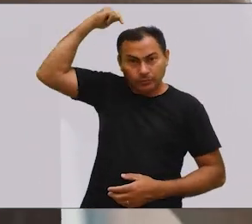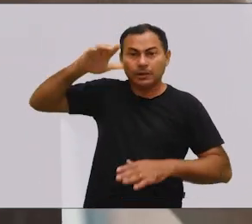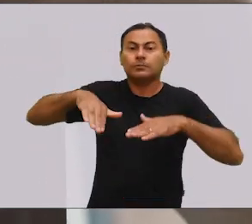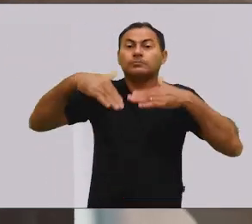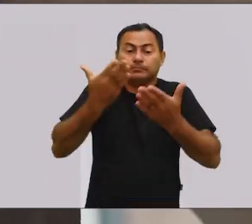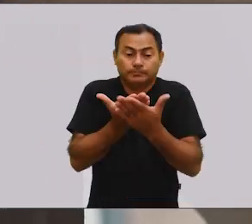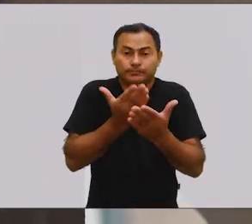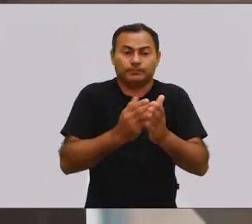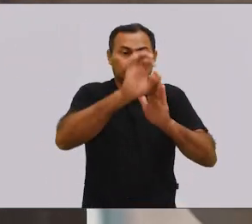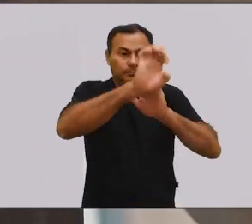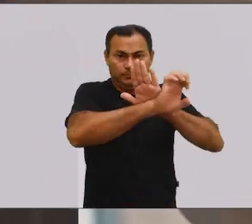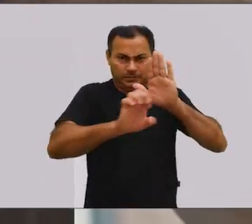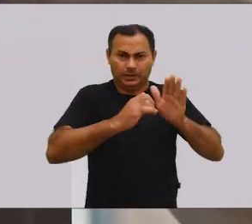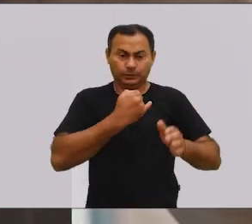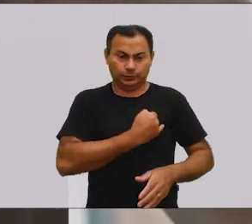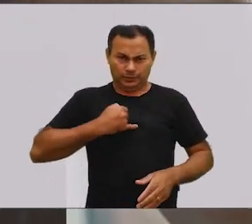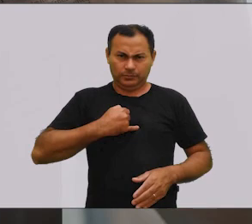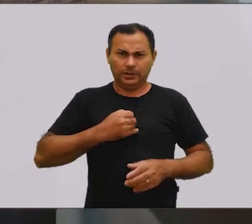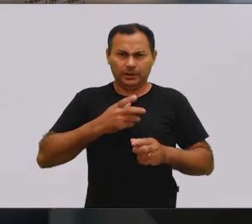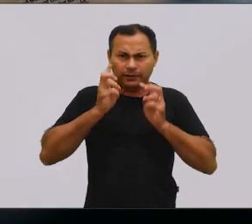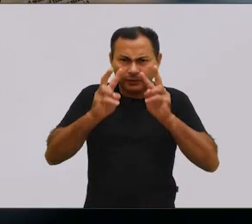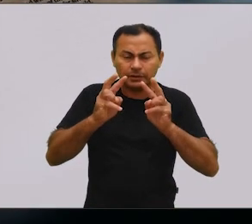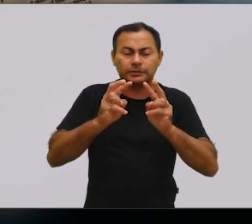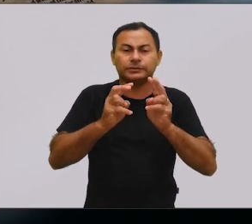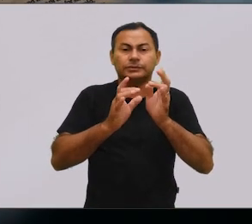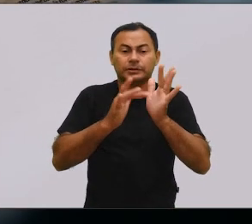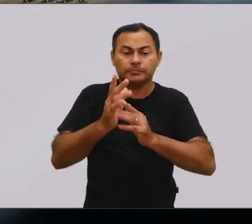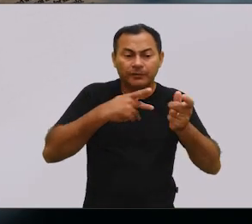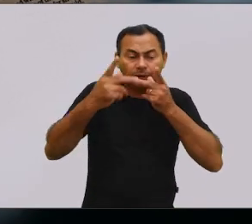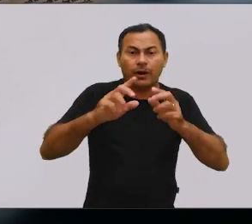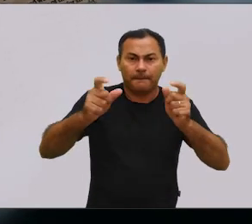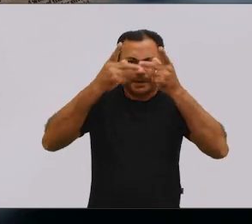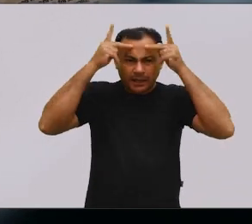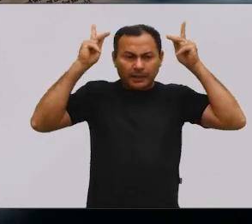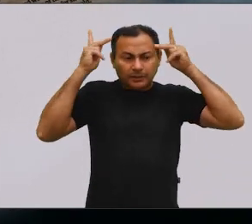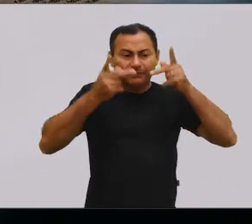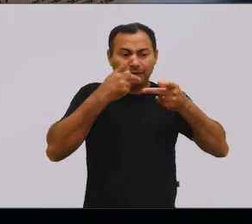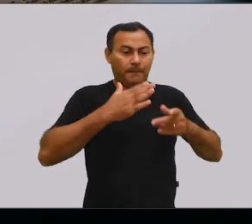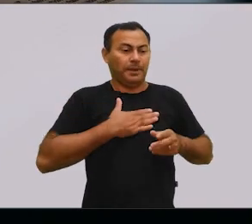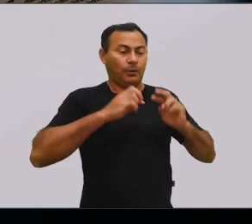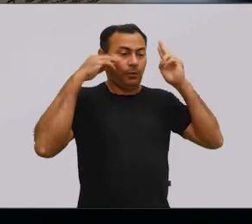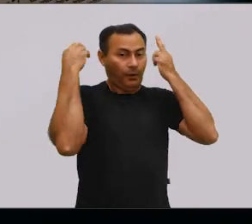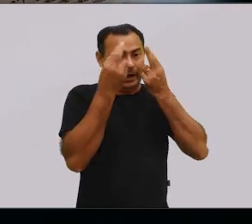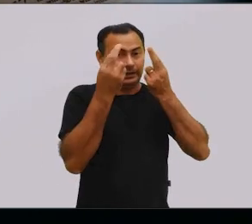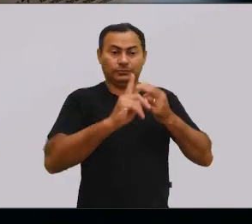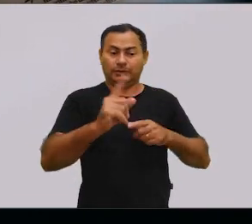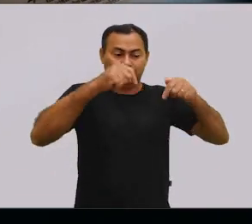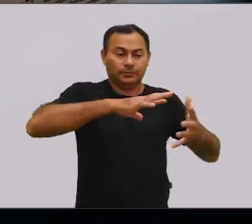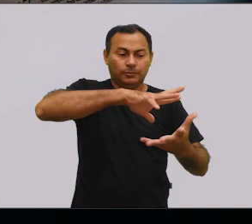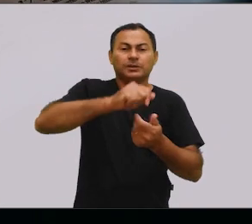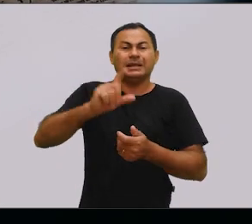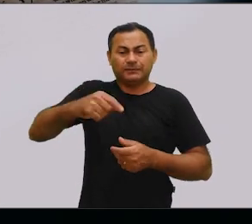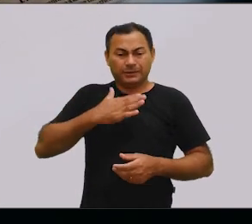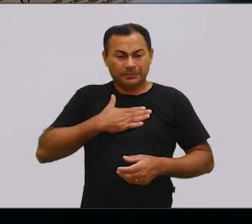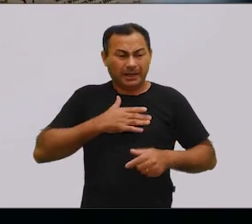Quando estudamos o Evangelho de João, vimos que Jesus disse a Pilatos, o meu reino não é deste mundo. Se fosse, os meus